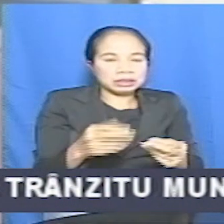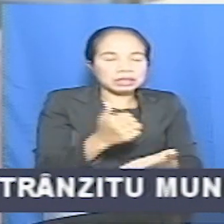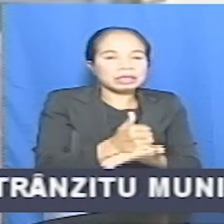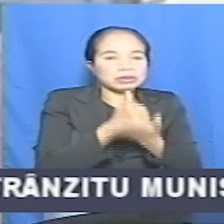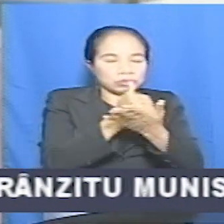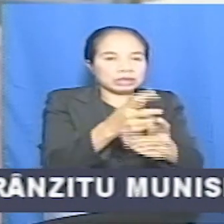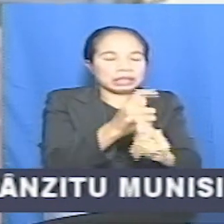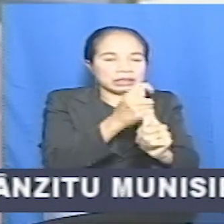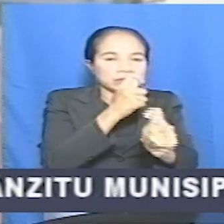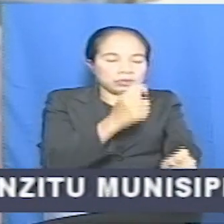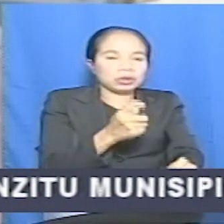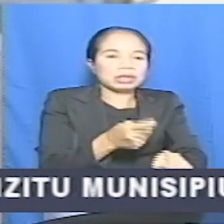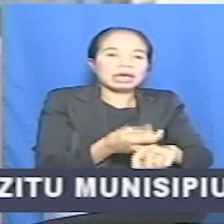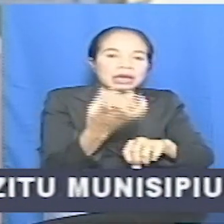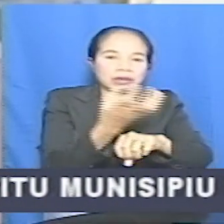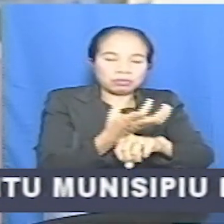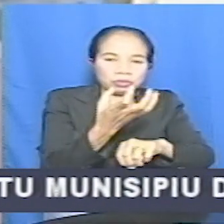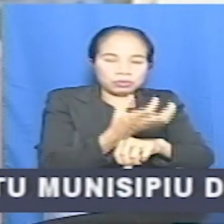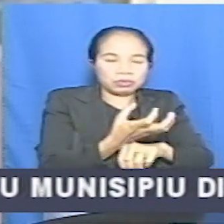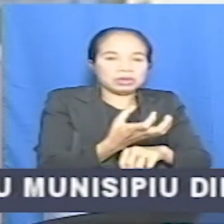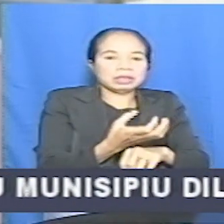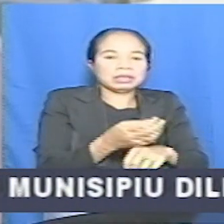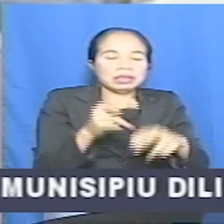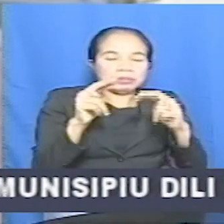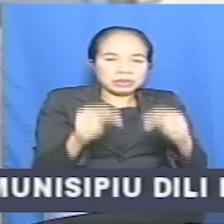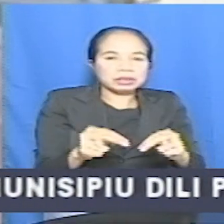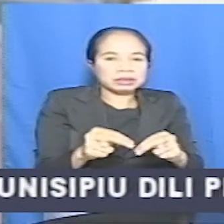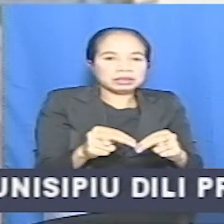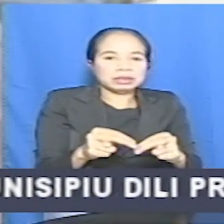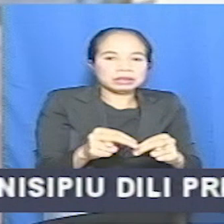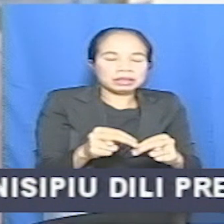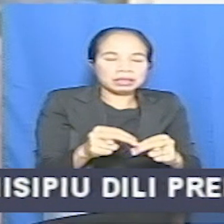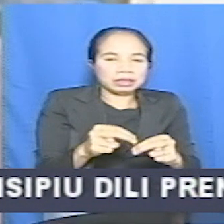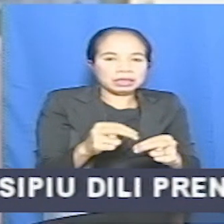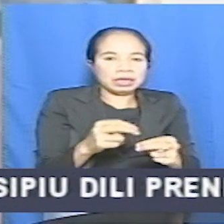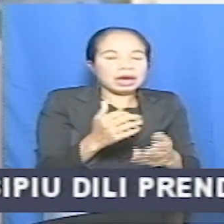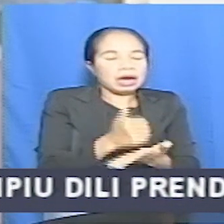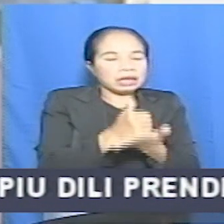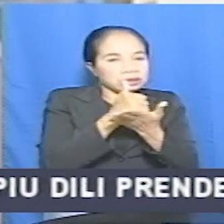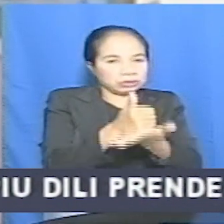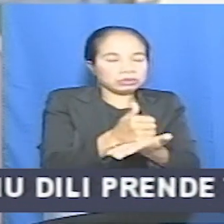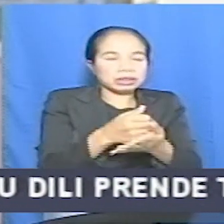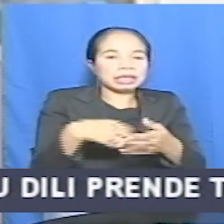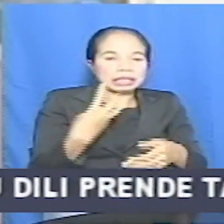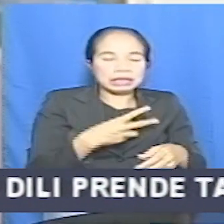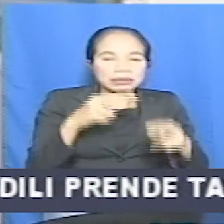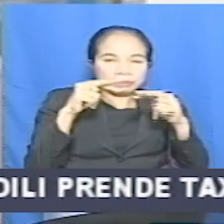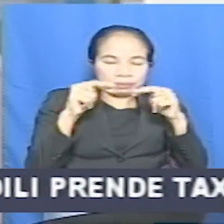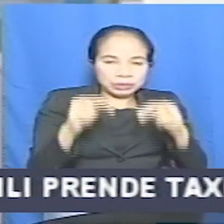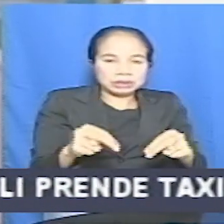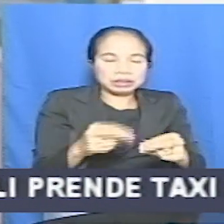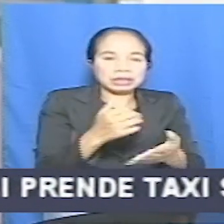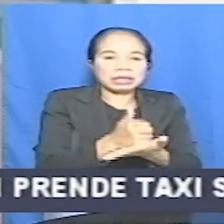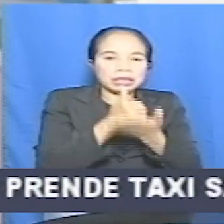precisa de apoio, vai a diagnóstico, e precisa de apoio, não mostra gestão caso, e precisa de apoio